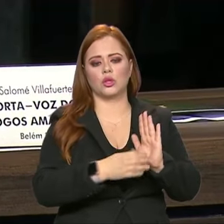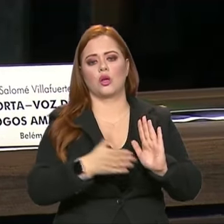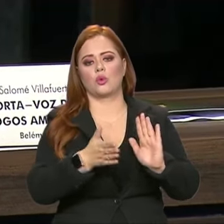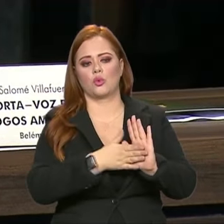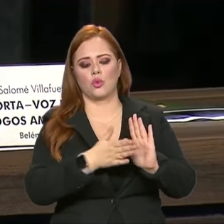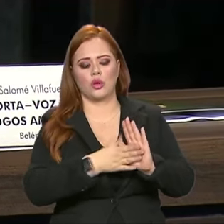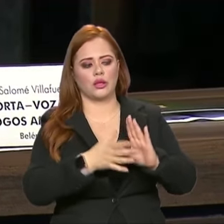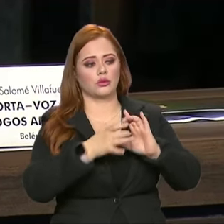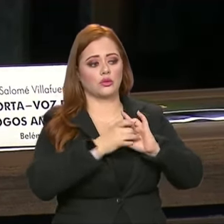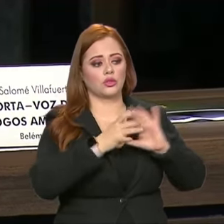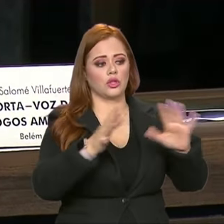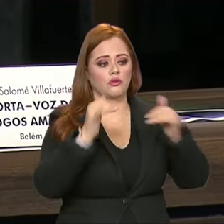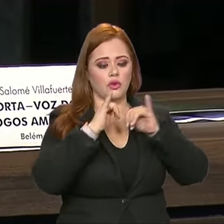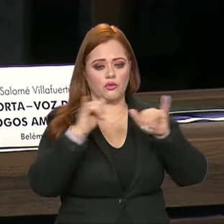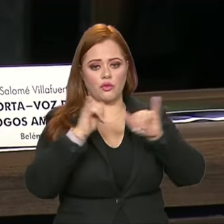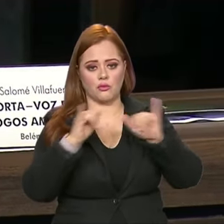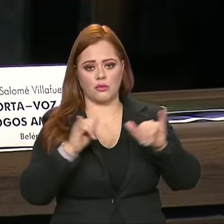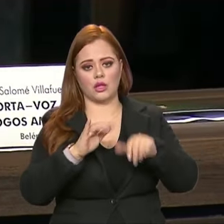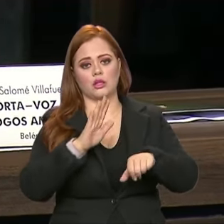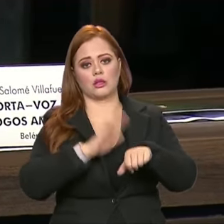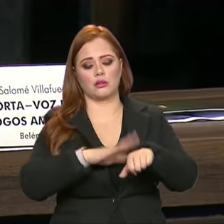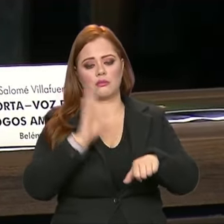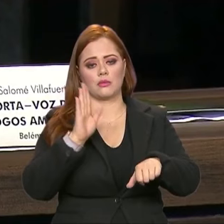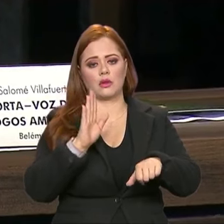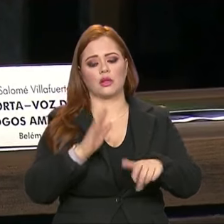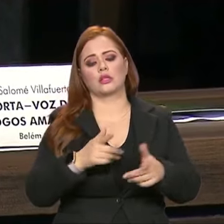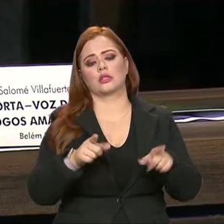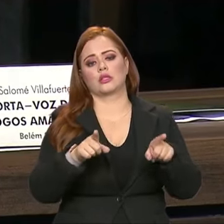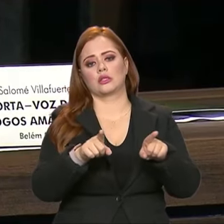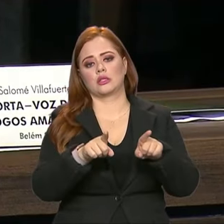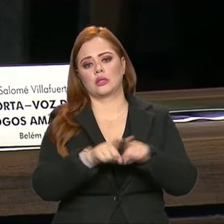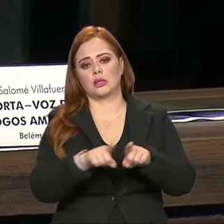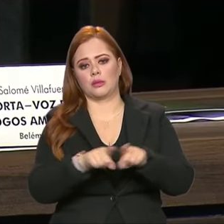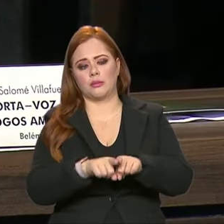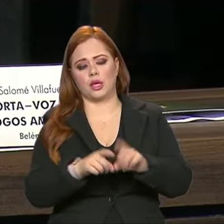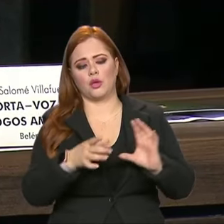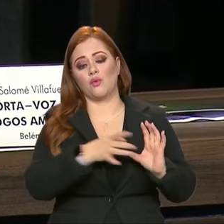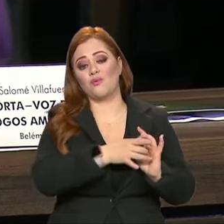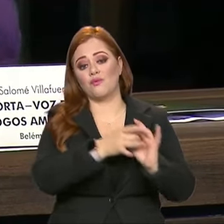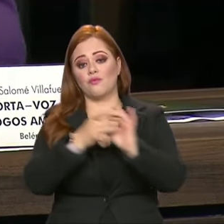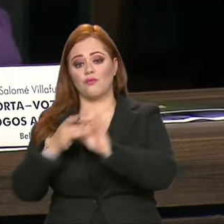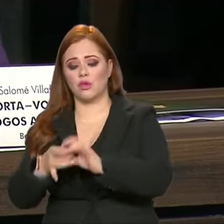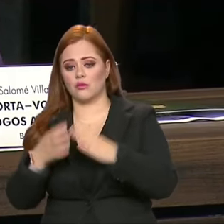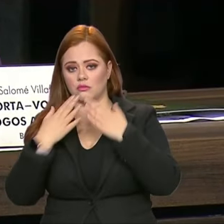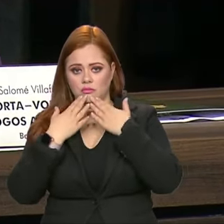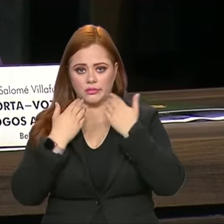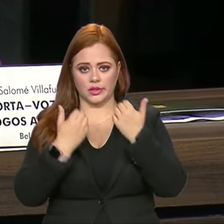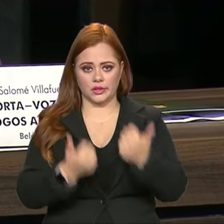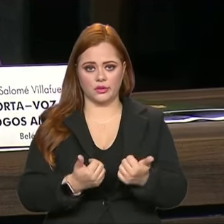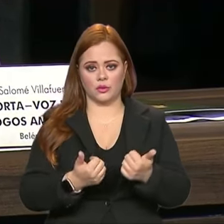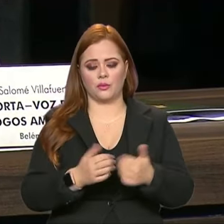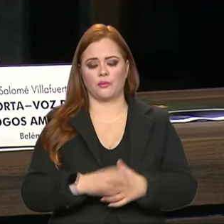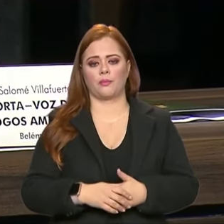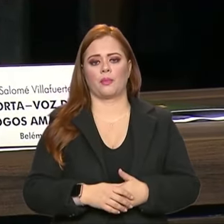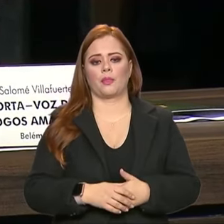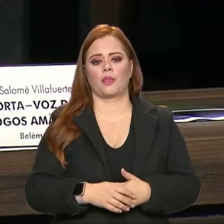e informada, além de vinculante, conforme com a Convenção 169-169 da OIT,